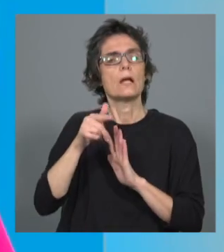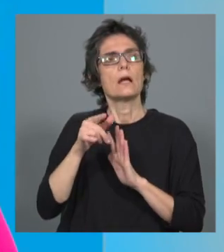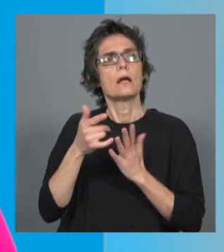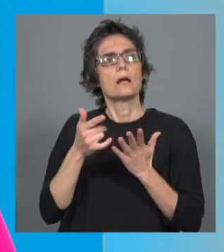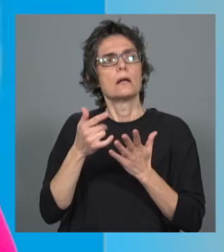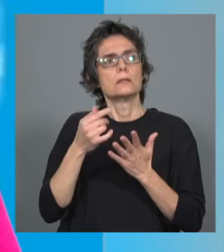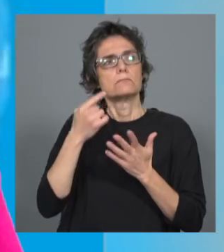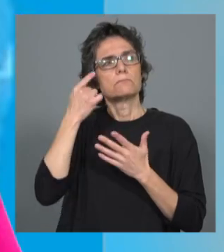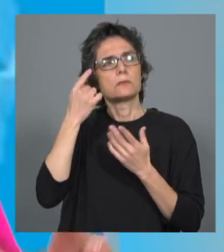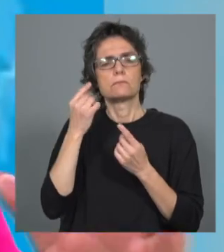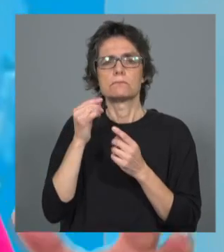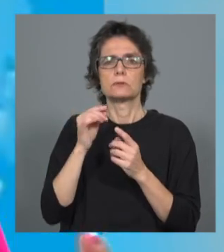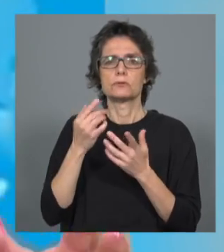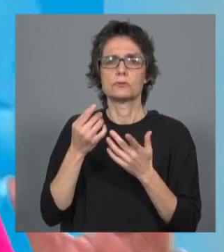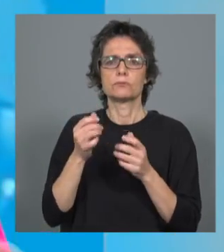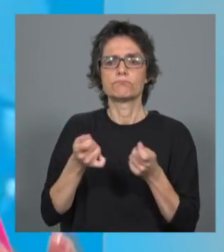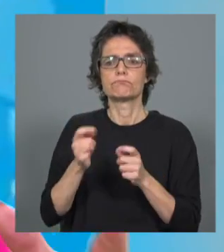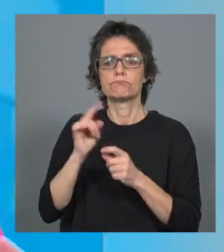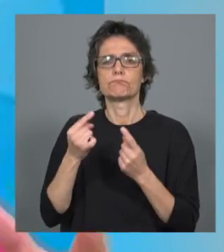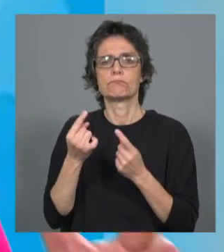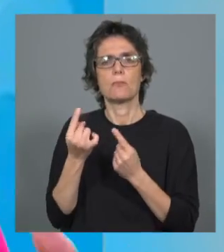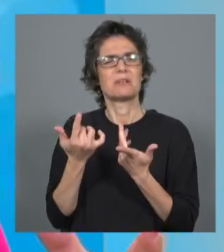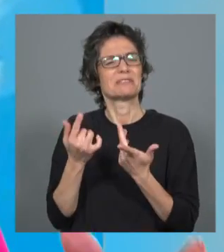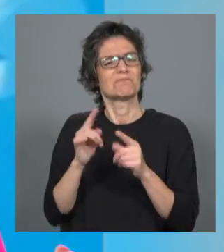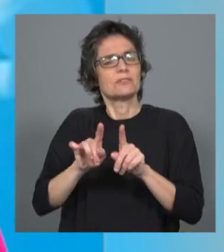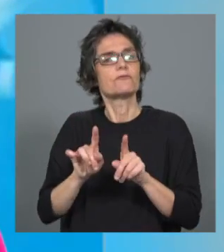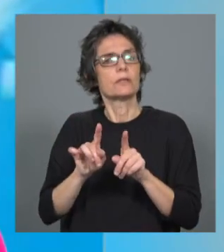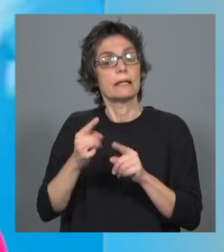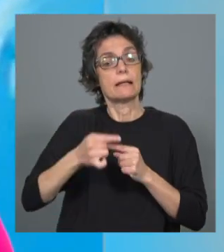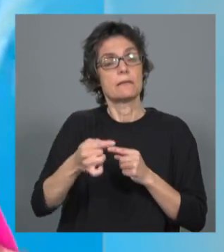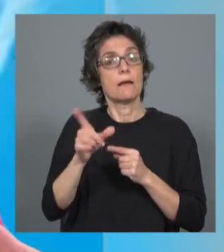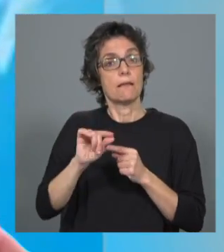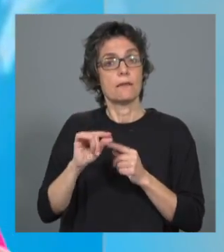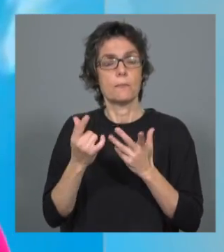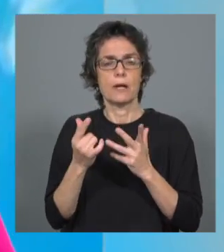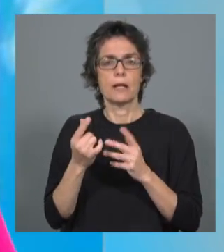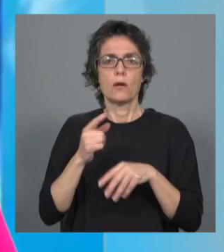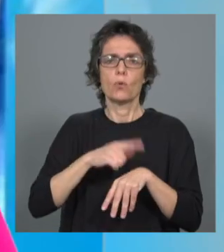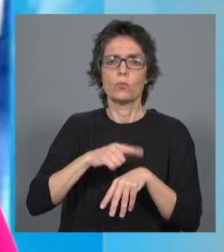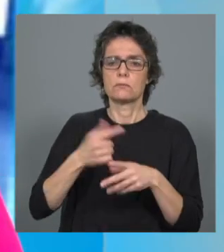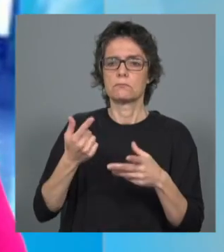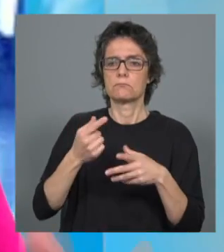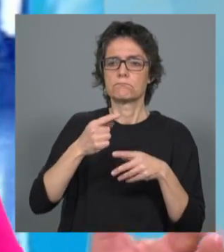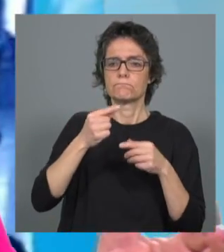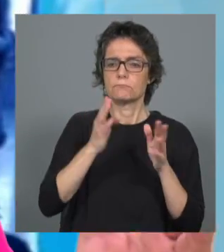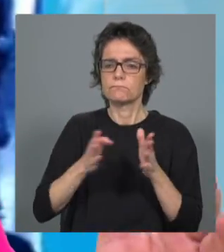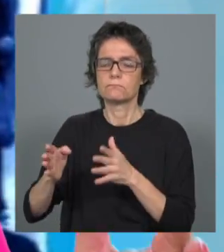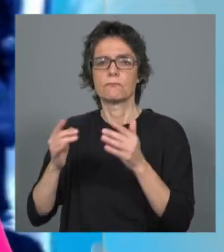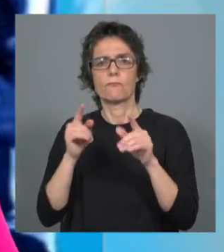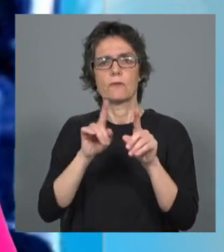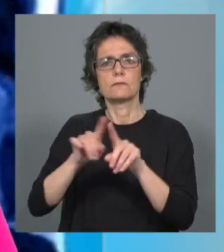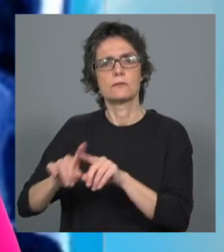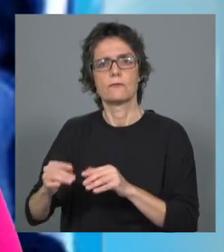diferente e pensámos nesta semana também em moldes diferentes, vivida em momentos diferentes e que culmina, por